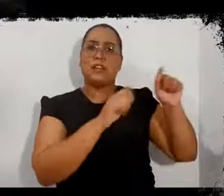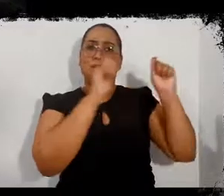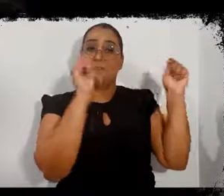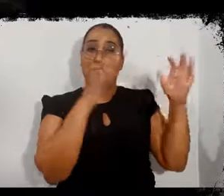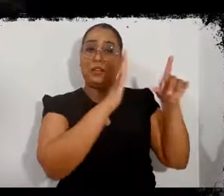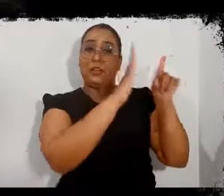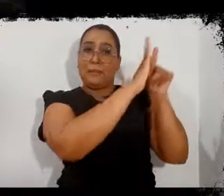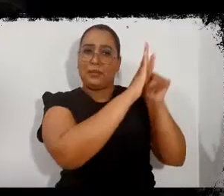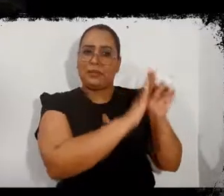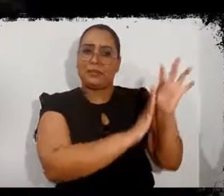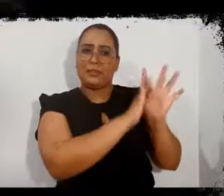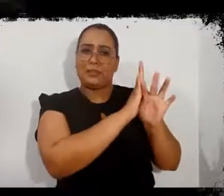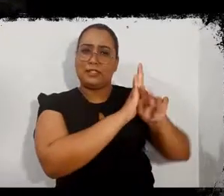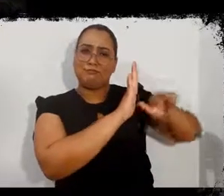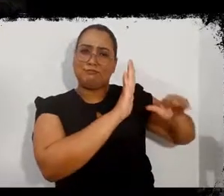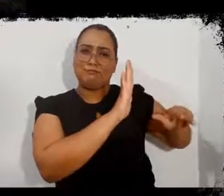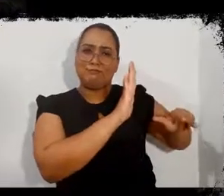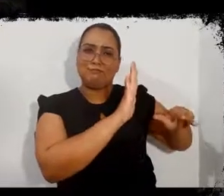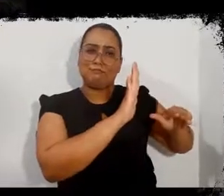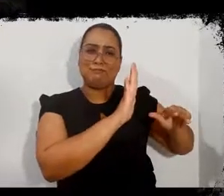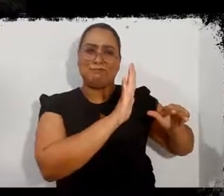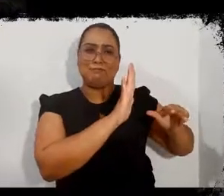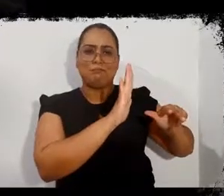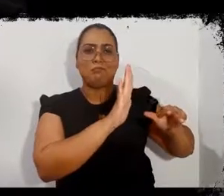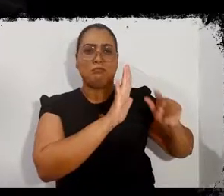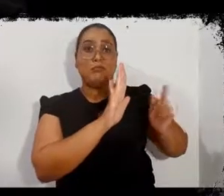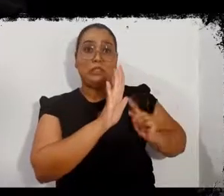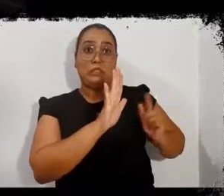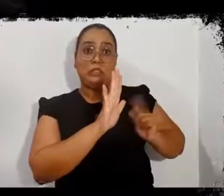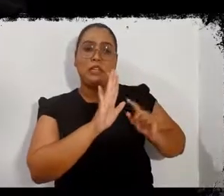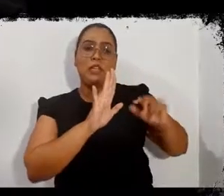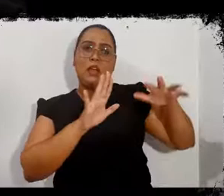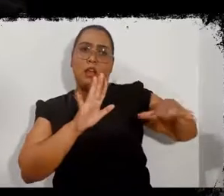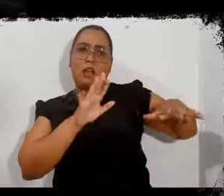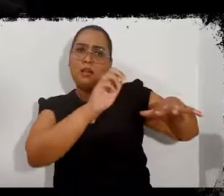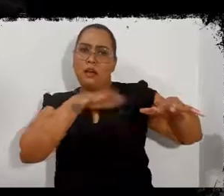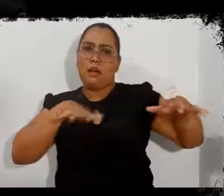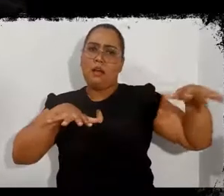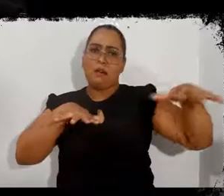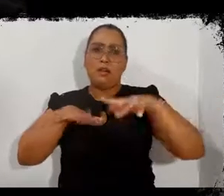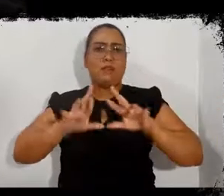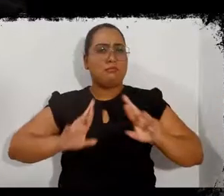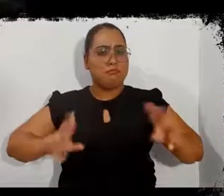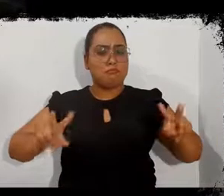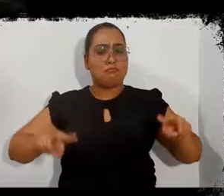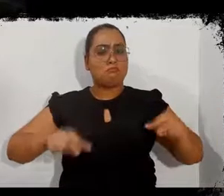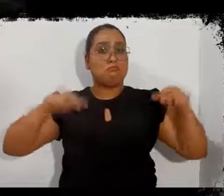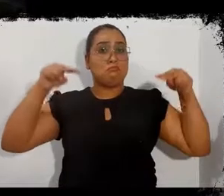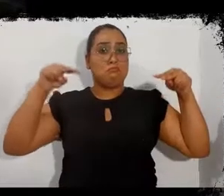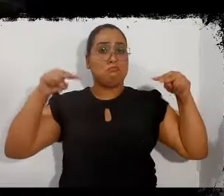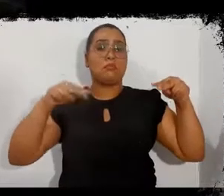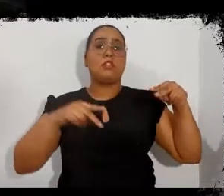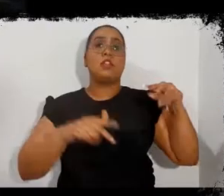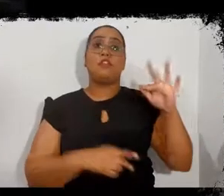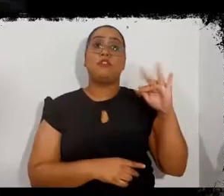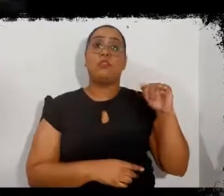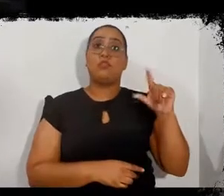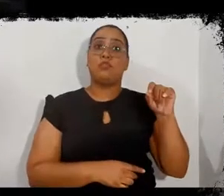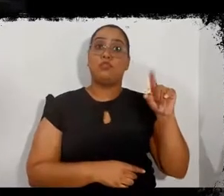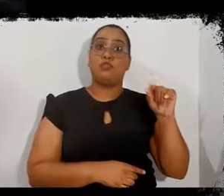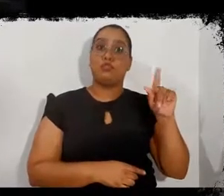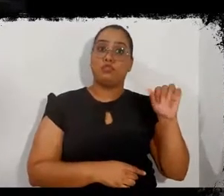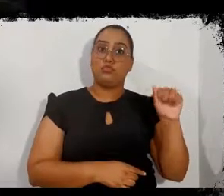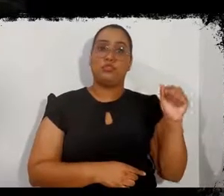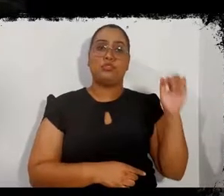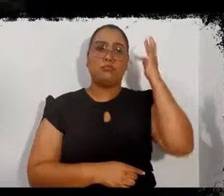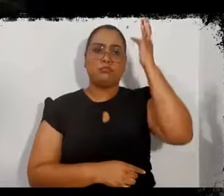textos sob a luz de diferentes disciplinas, como filologia, linguística, filosofia e outros